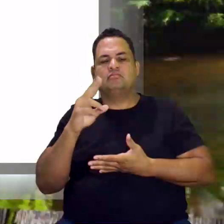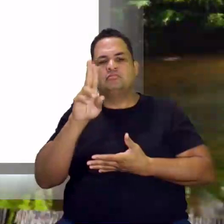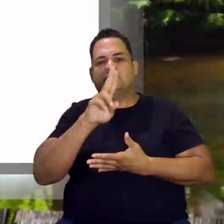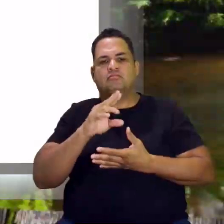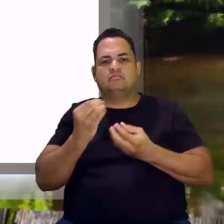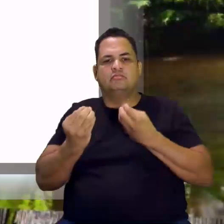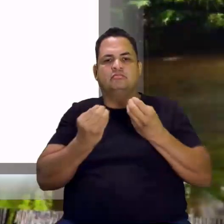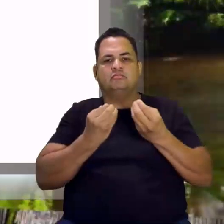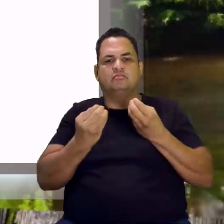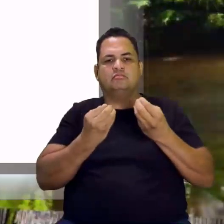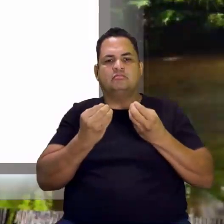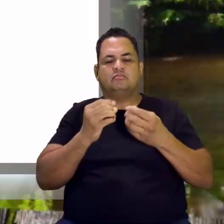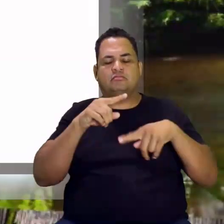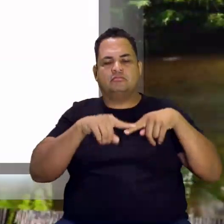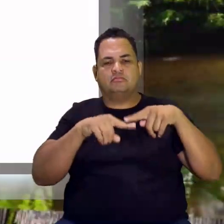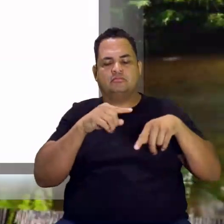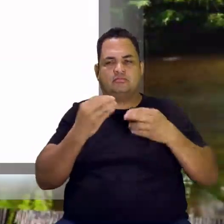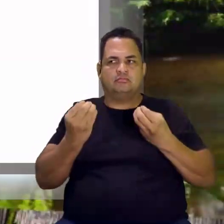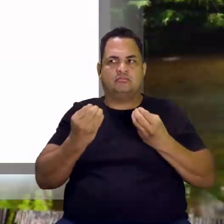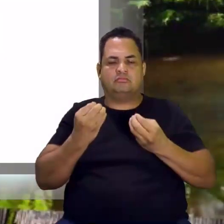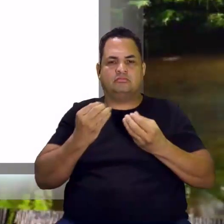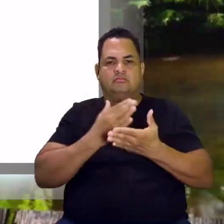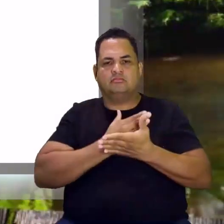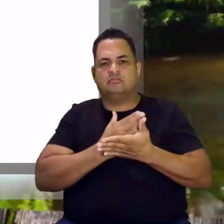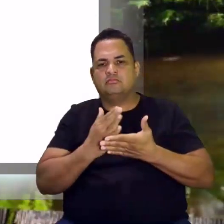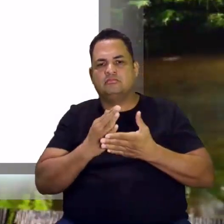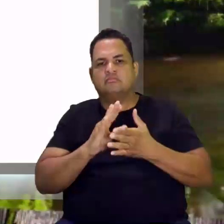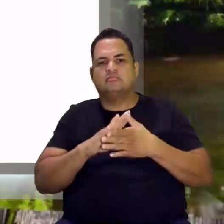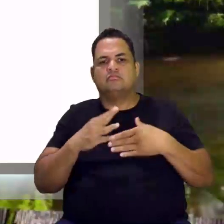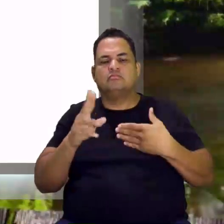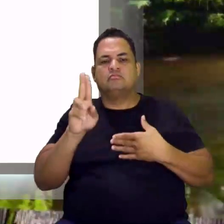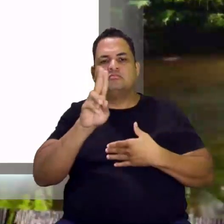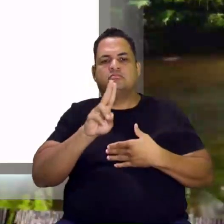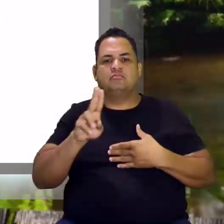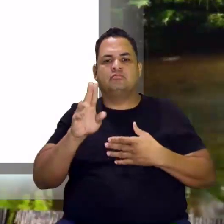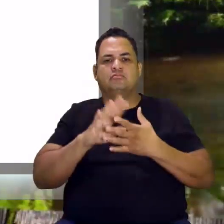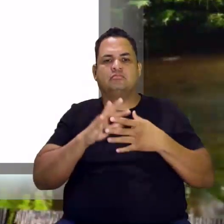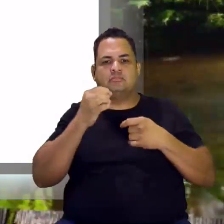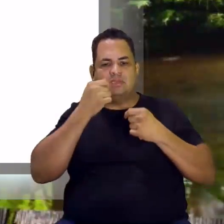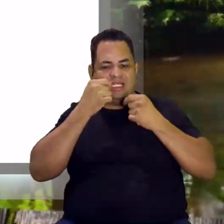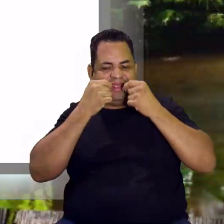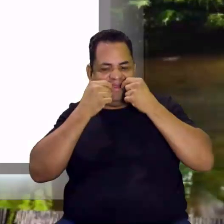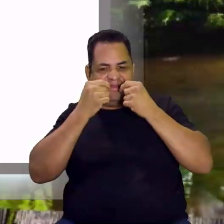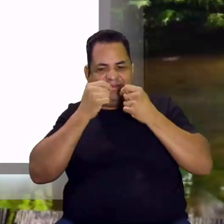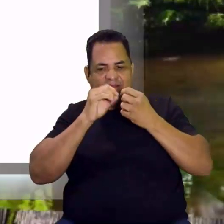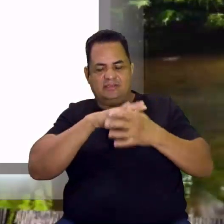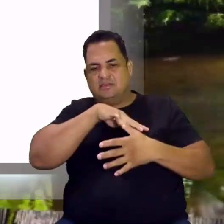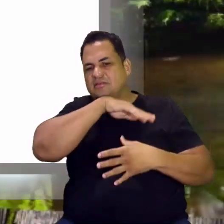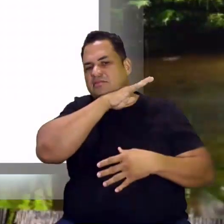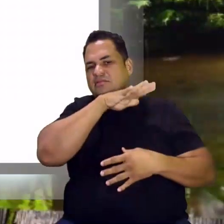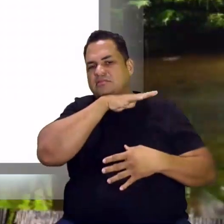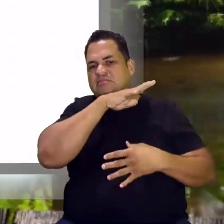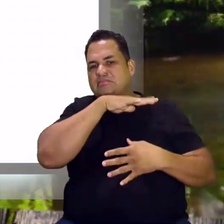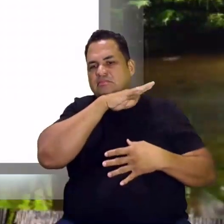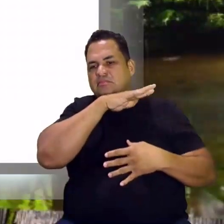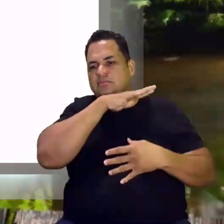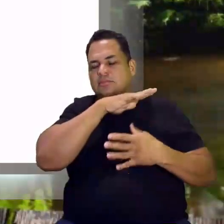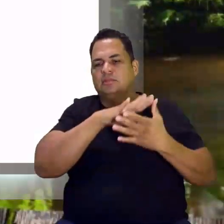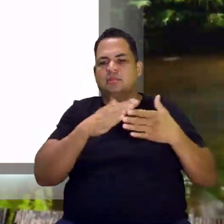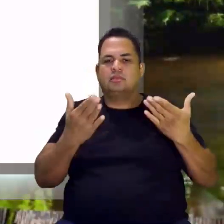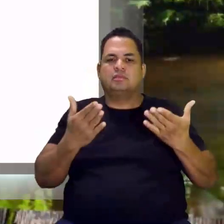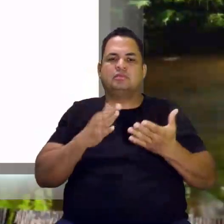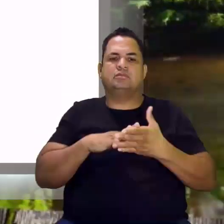eles usavam esses utensílios. No início usavam ali o dente de animais mesmo, né? Talvez algum deve